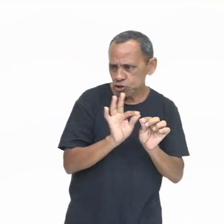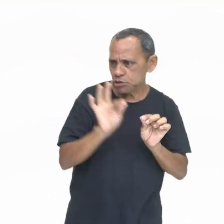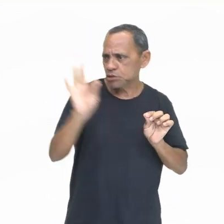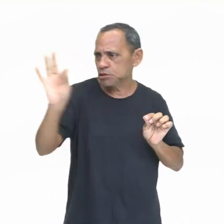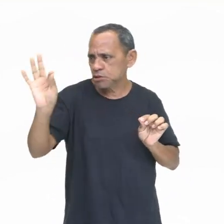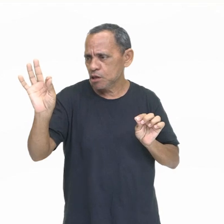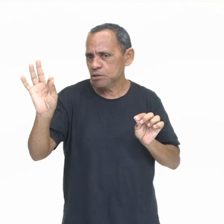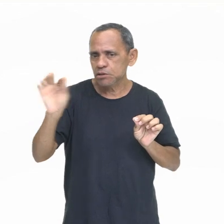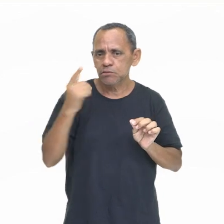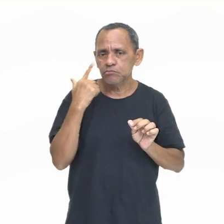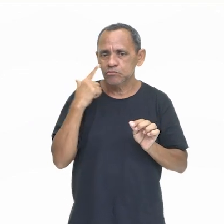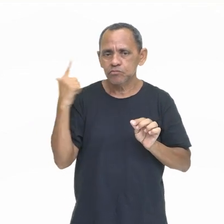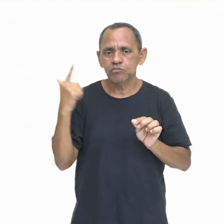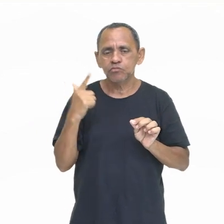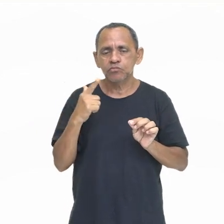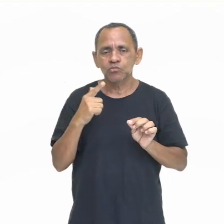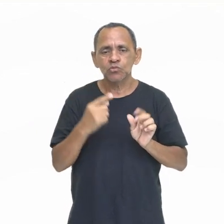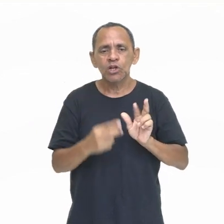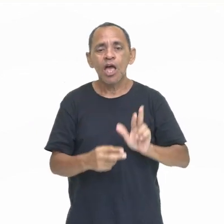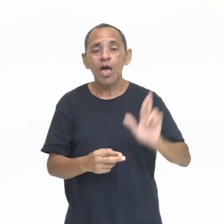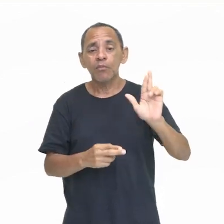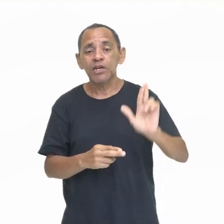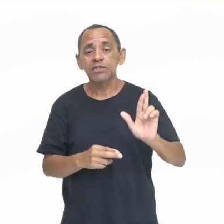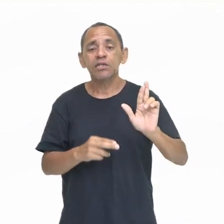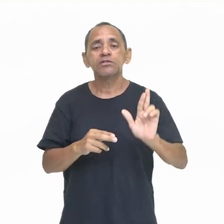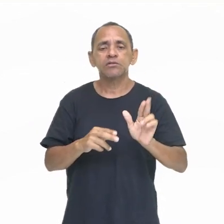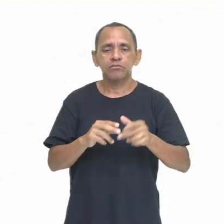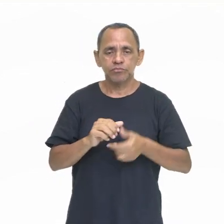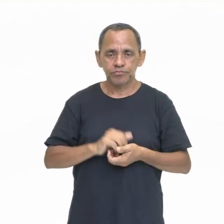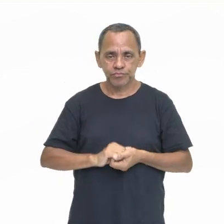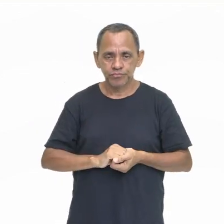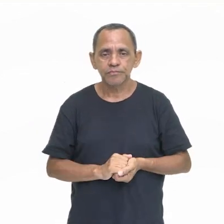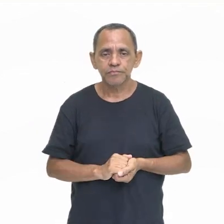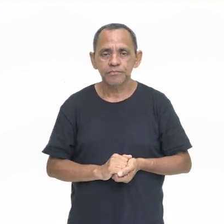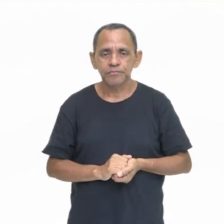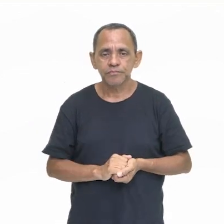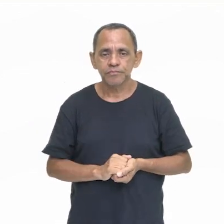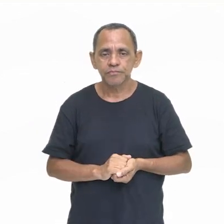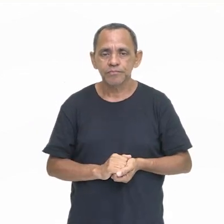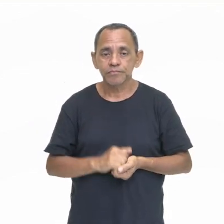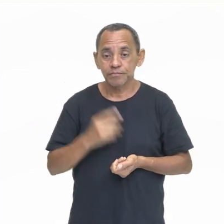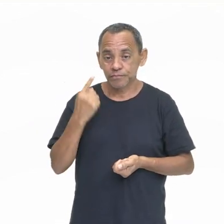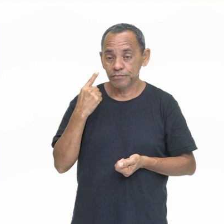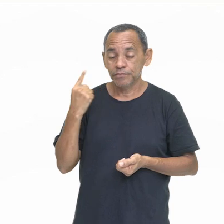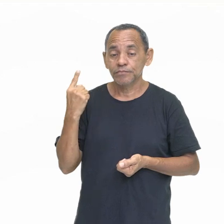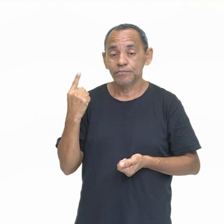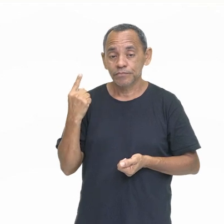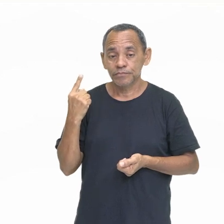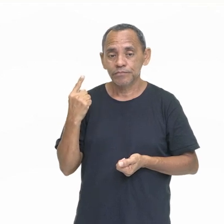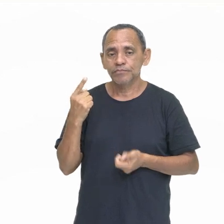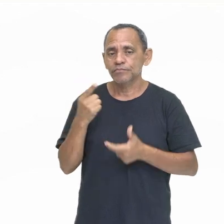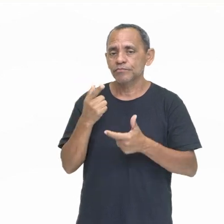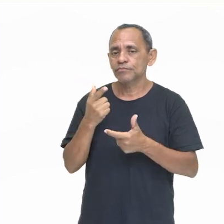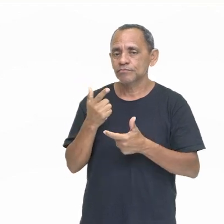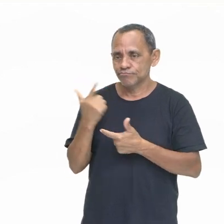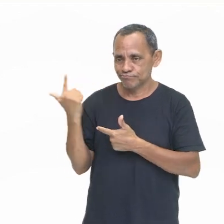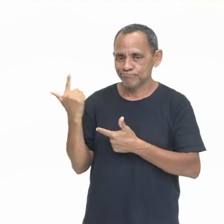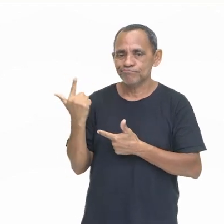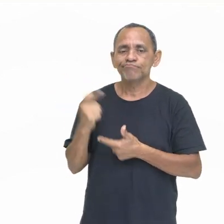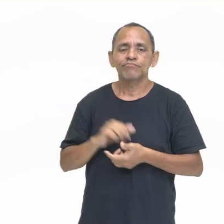a situação, o problema aqui representada no gráfico, olha só. Veja aqui, pessoal, a situação, o problema aqui no gráfico. Temos